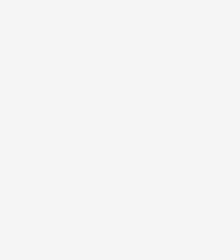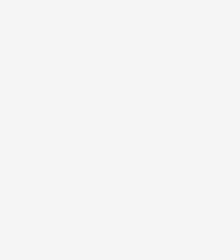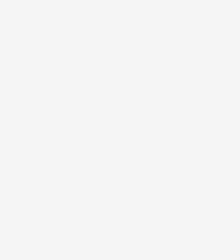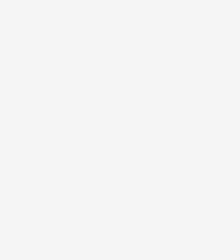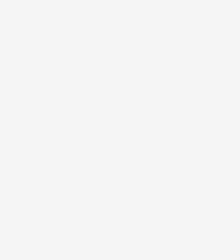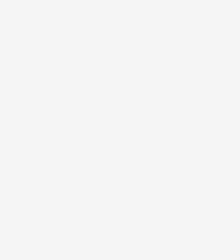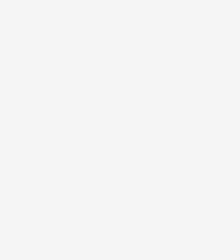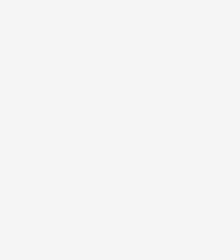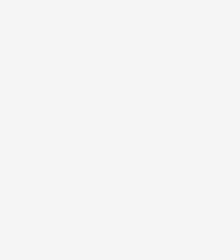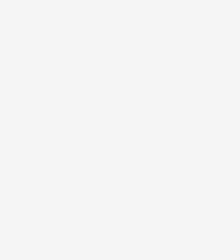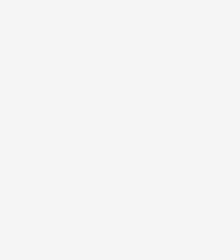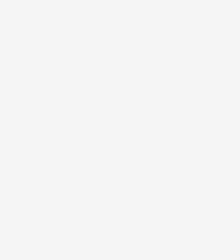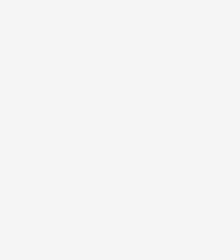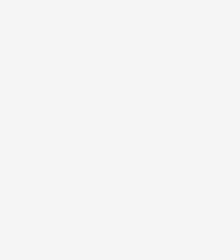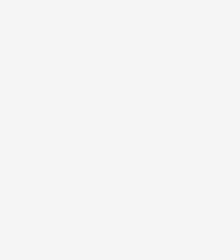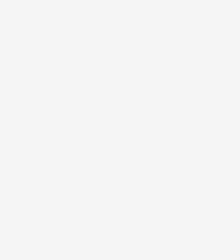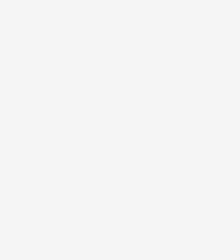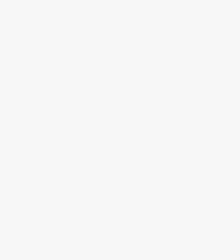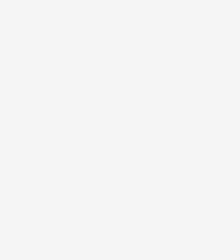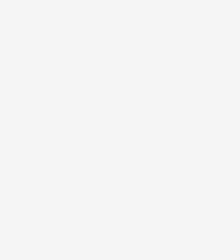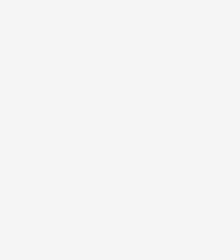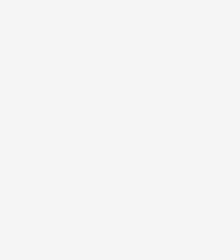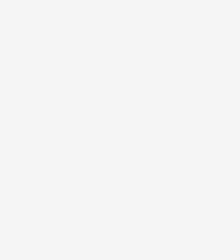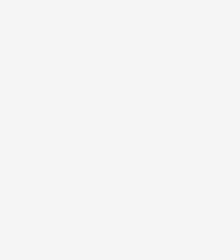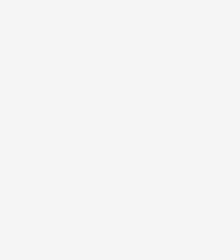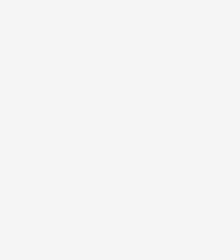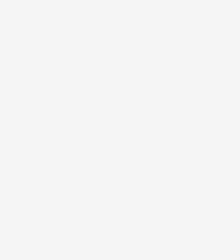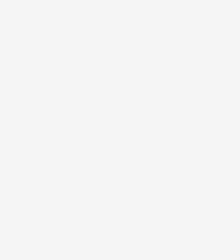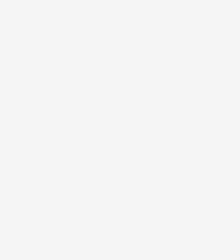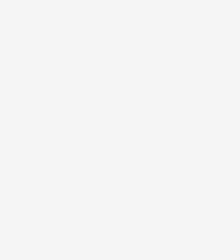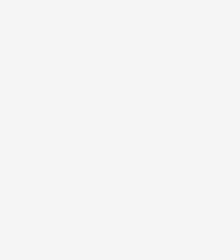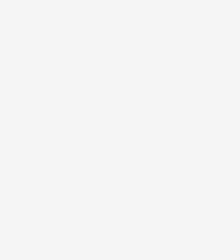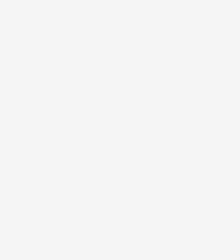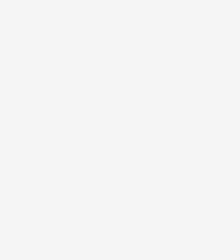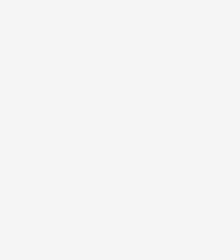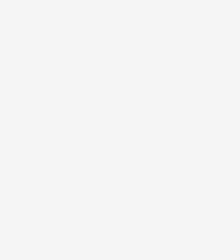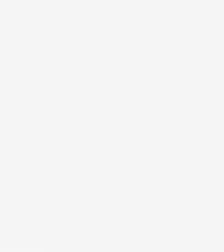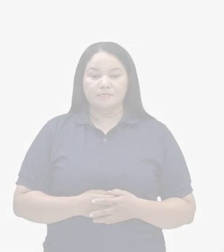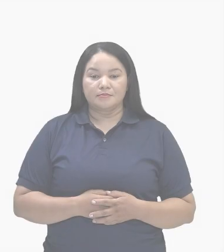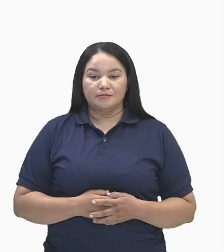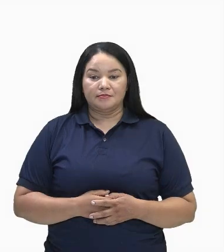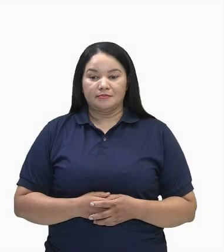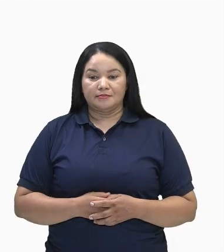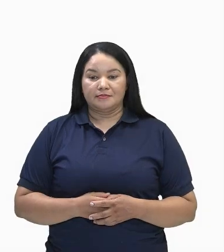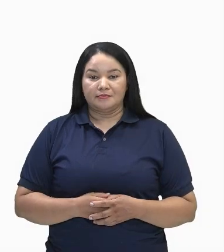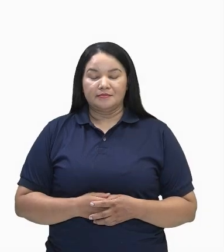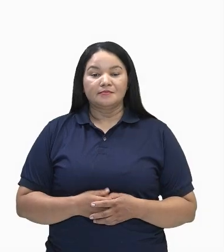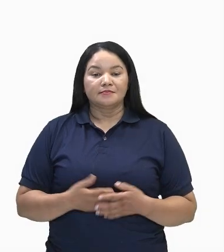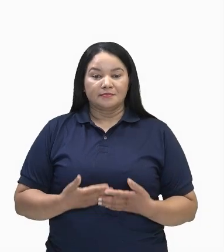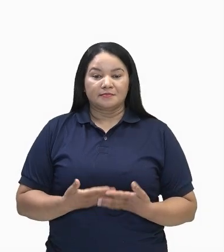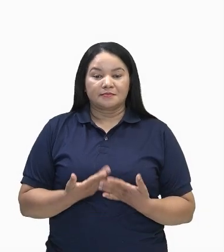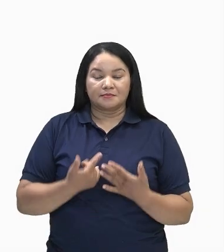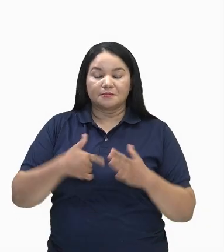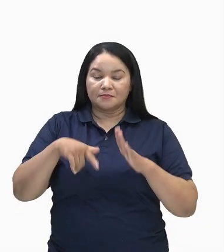rege sobre esse cuidado com a criança. Mas, em qualquer caso, em um ambiente